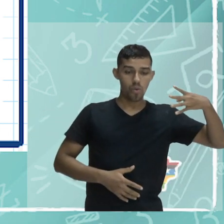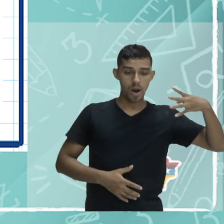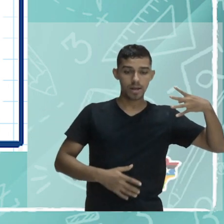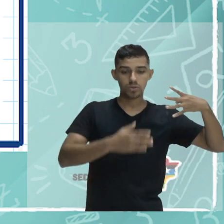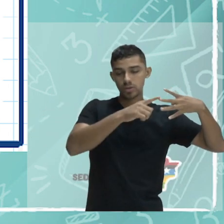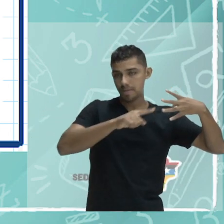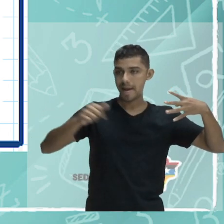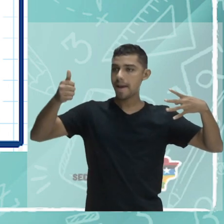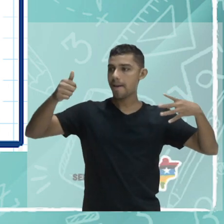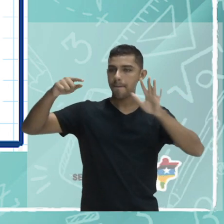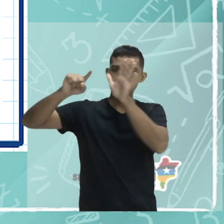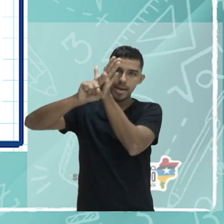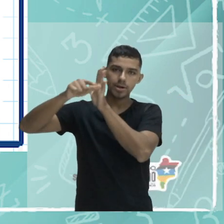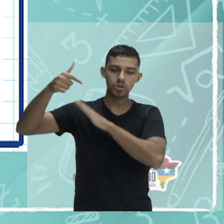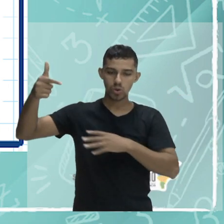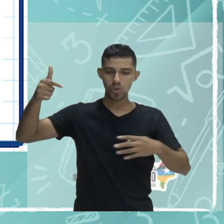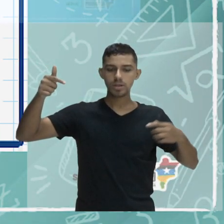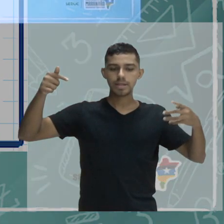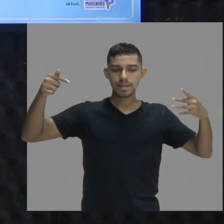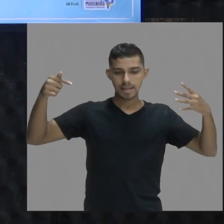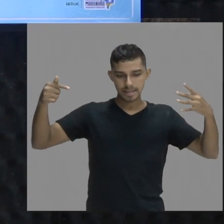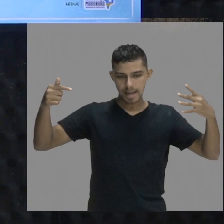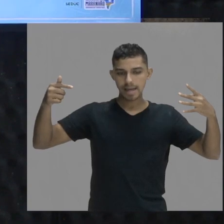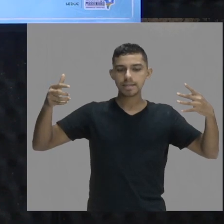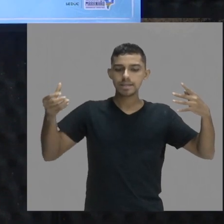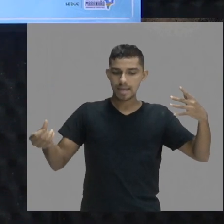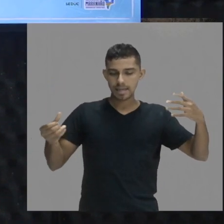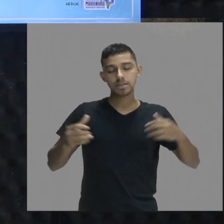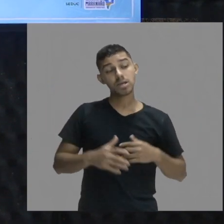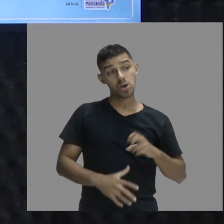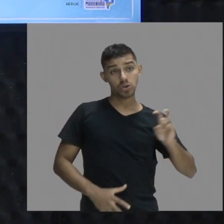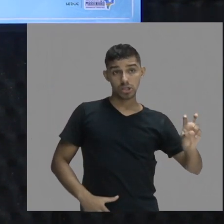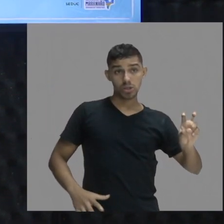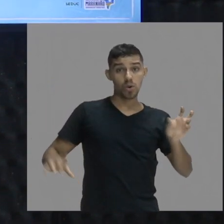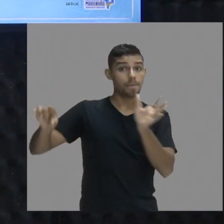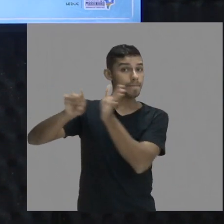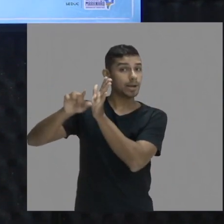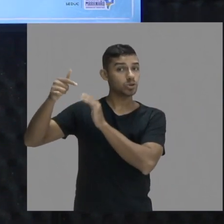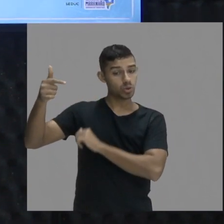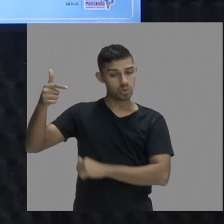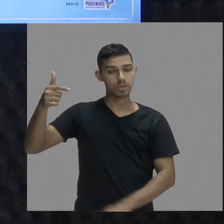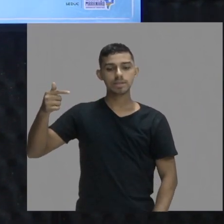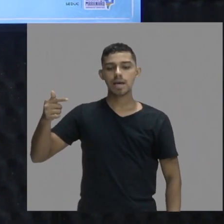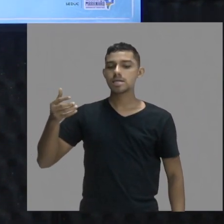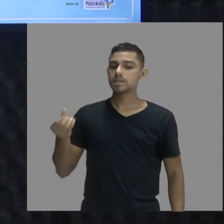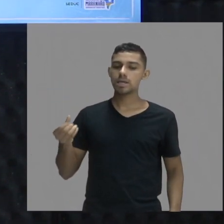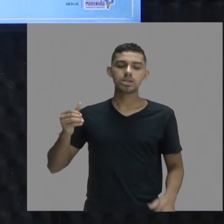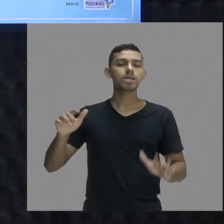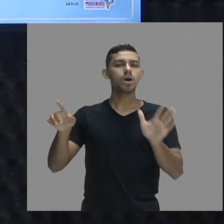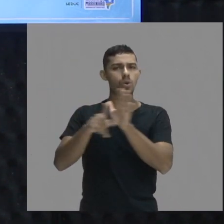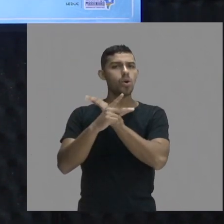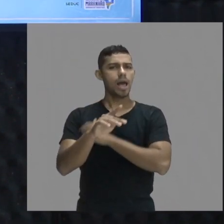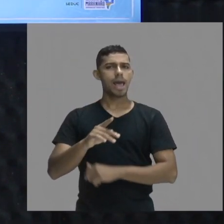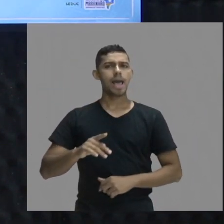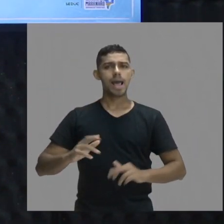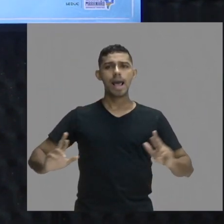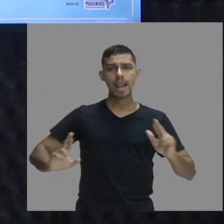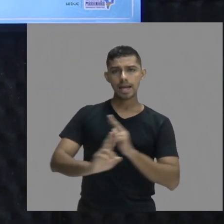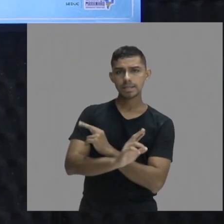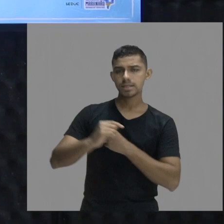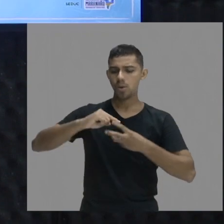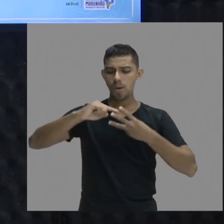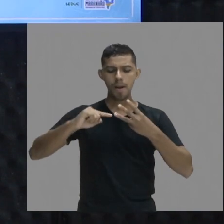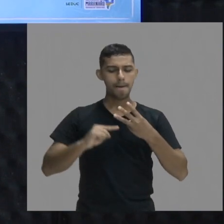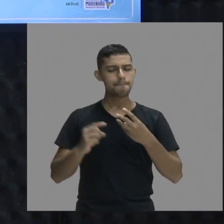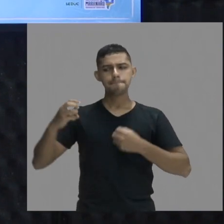mundo. Isso aqui é um produto cartesiano. Produto cartesiano são todas as relações possíveis que você pode